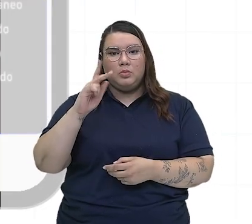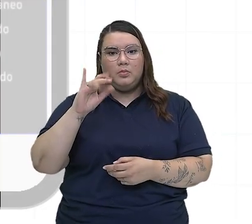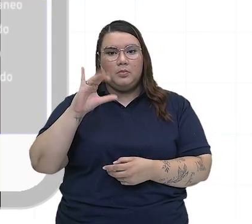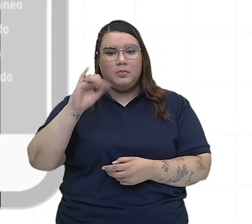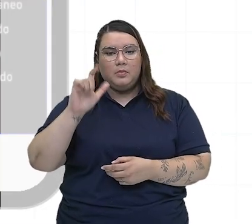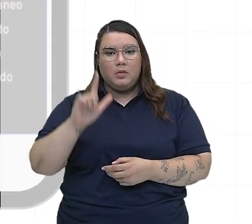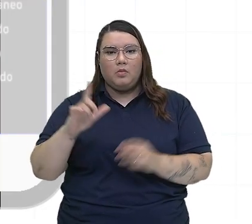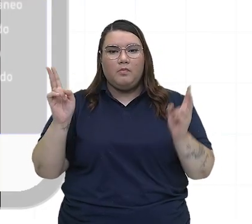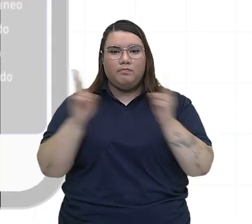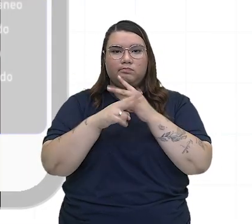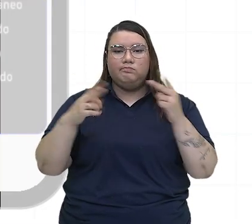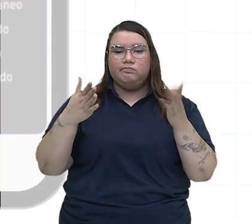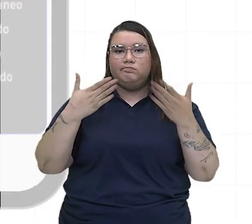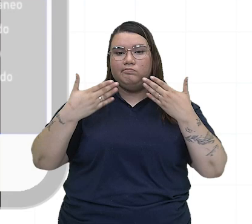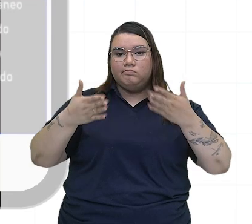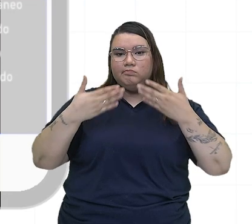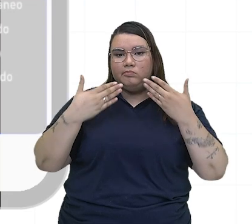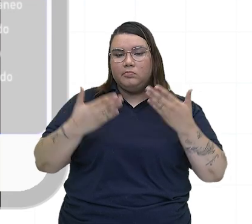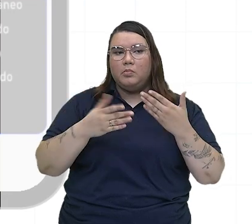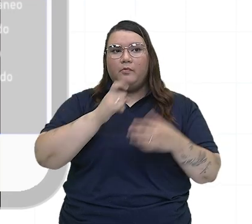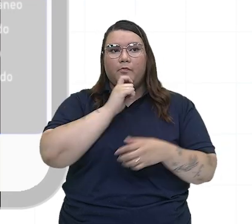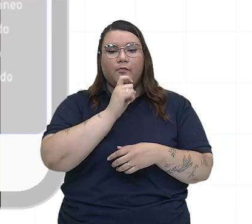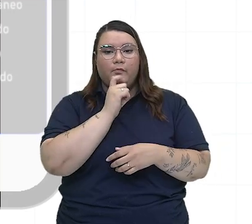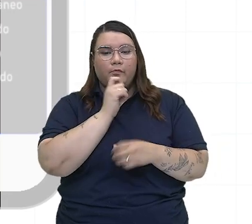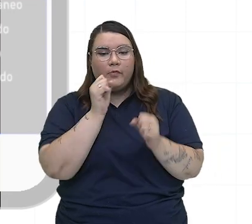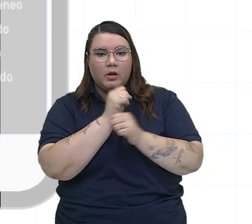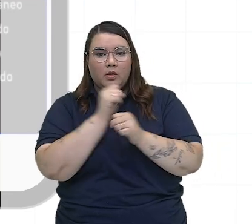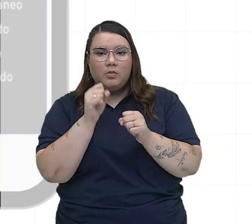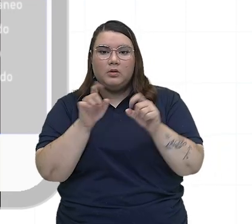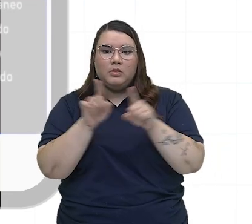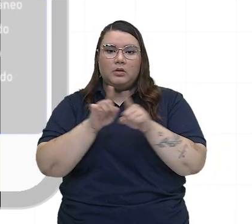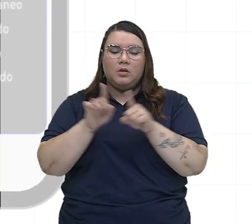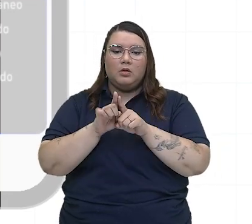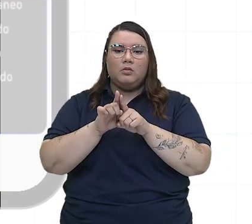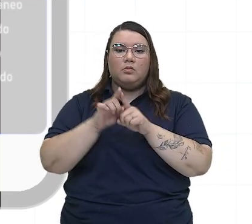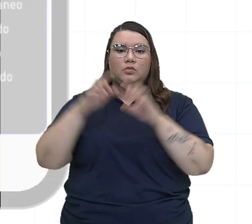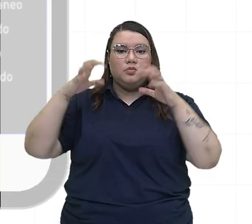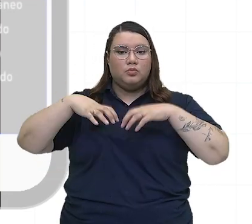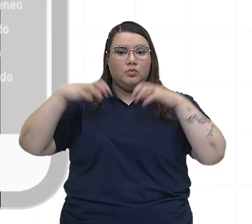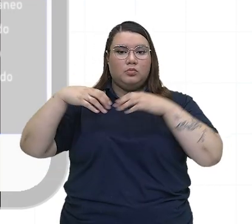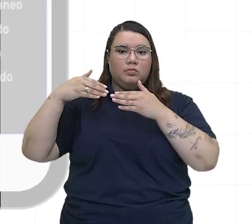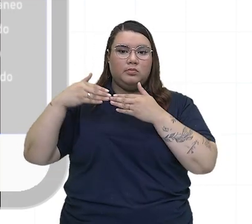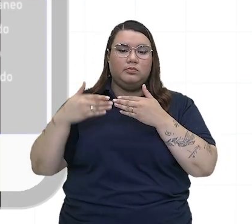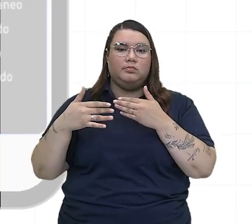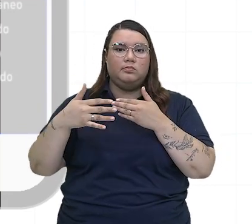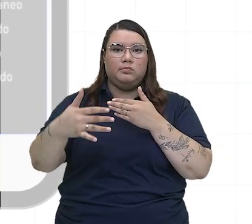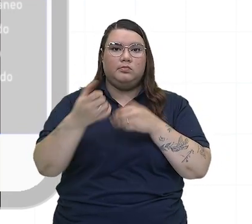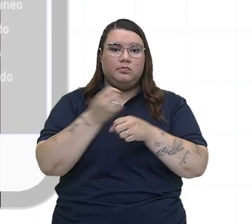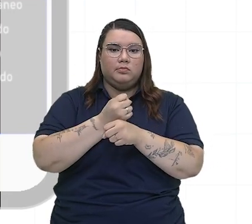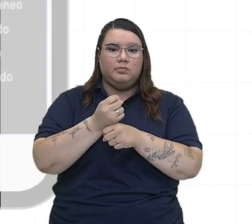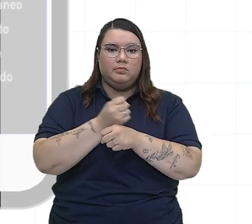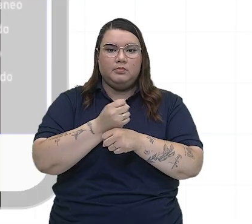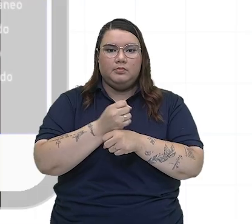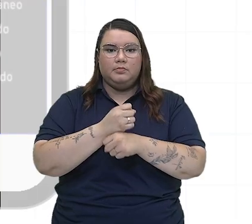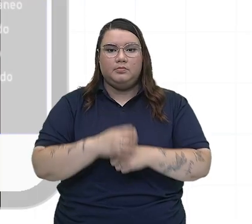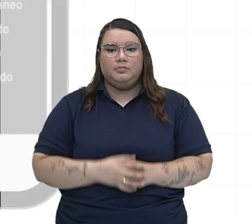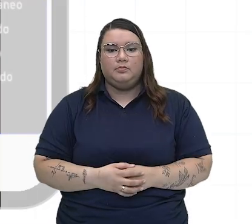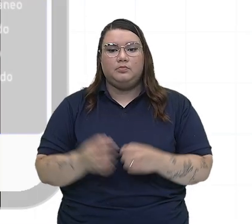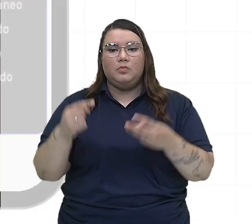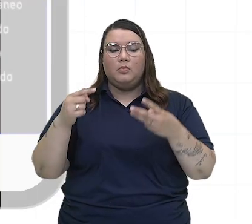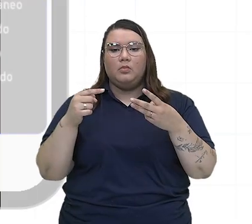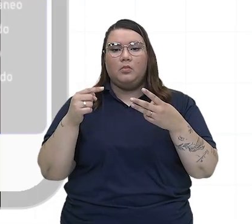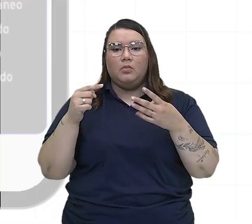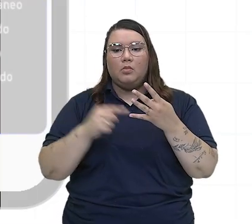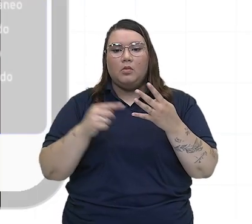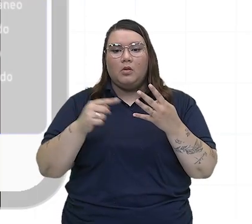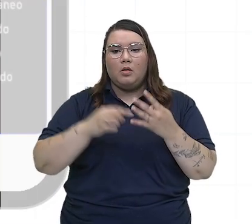com um verão mais quente, o inverno frio e vai ter chuvas bem distribuídas ao longo do ano. O